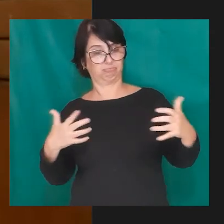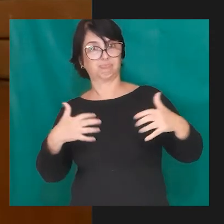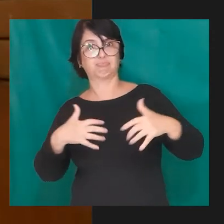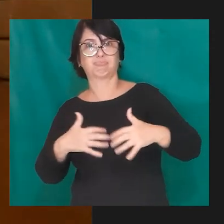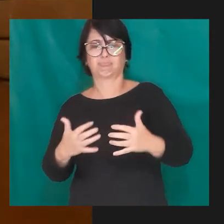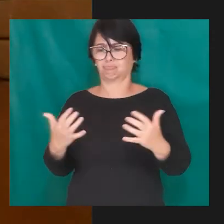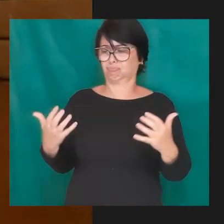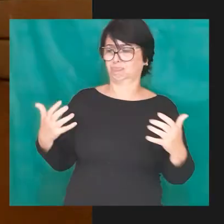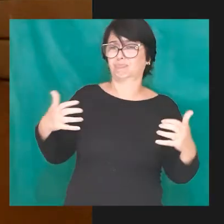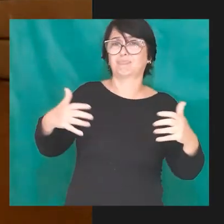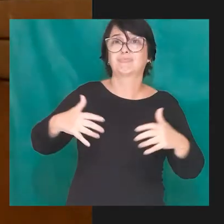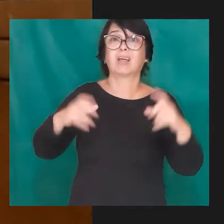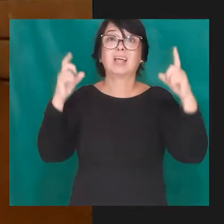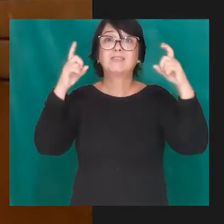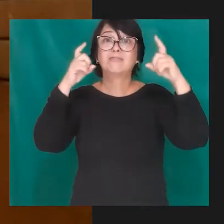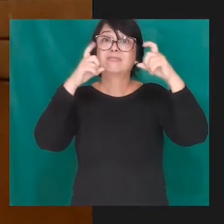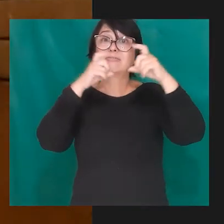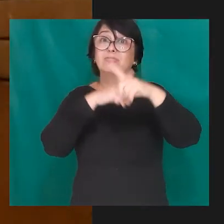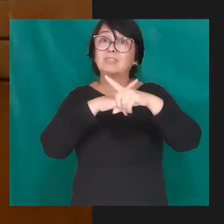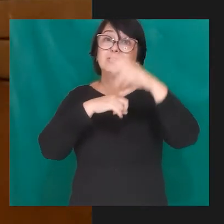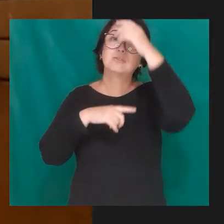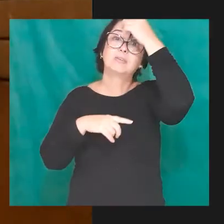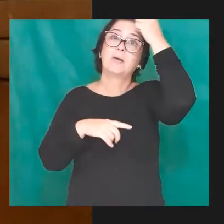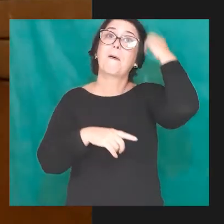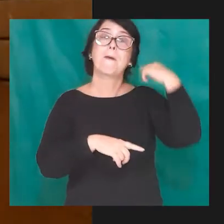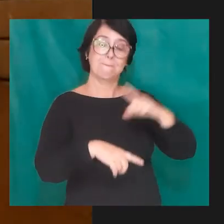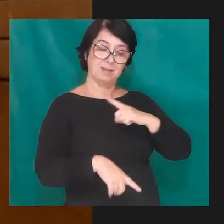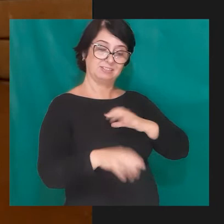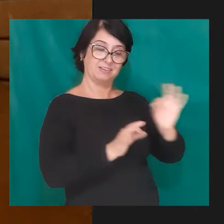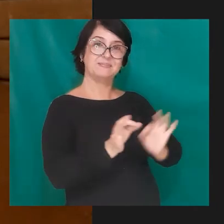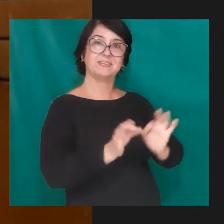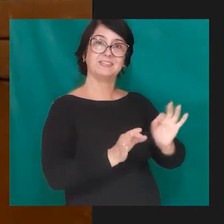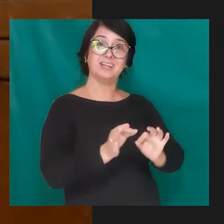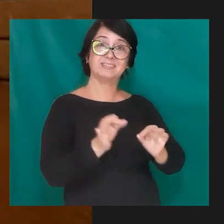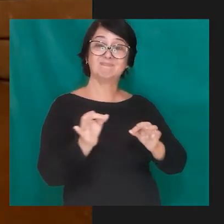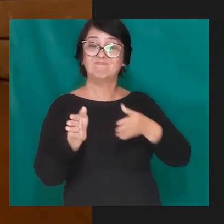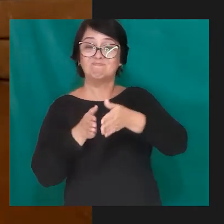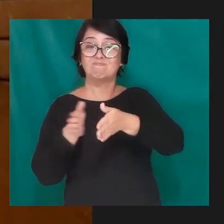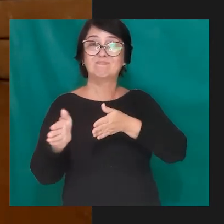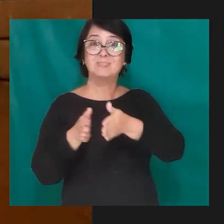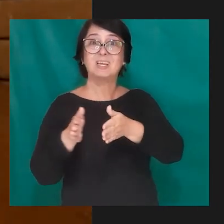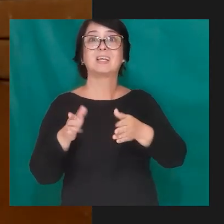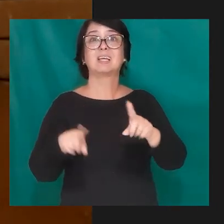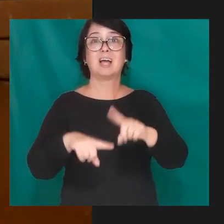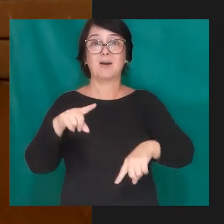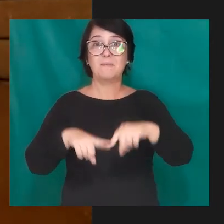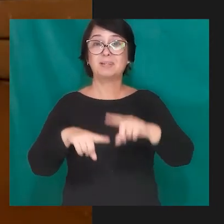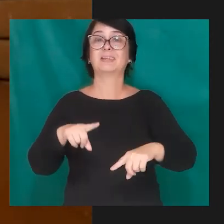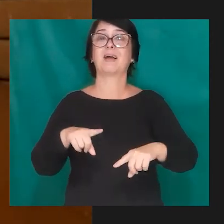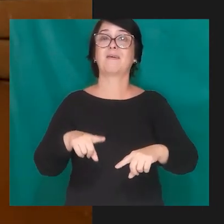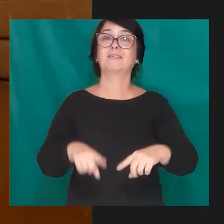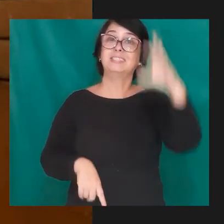porque exatamente o projeto existe pela dificuldade de acesso ao instrumento e ao ensino,